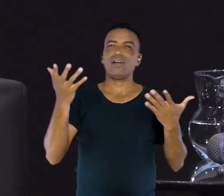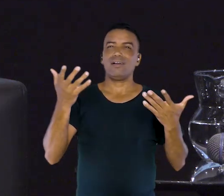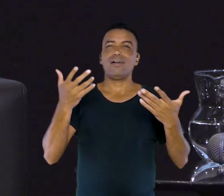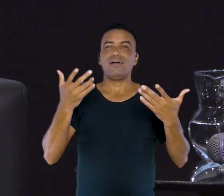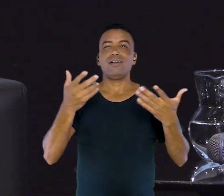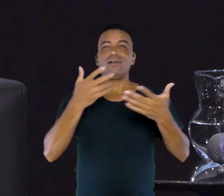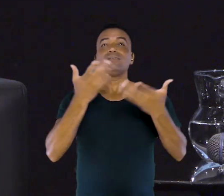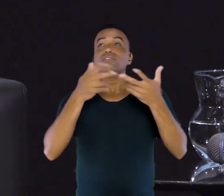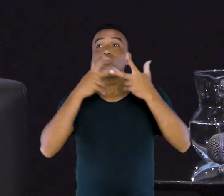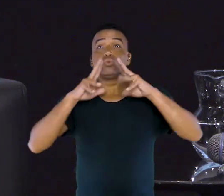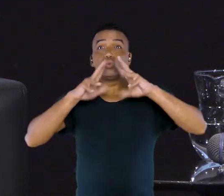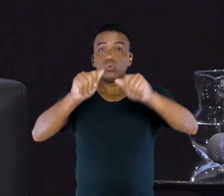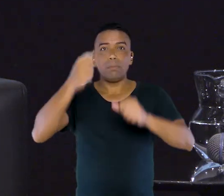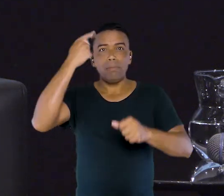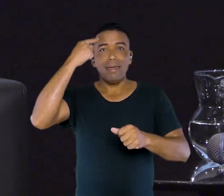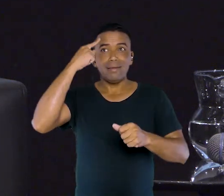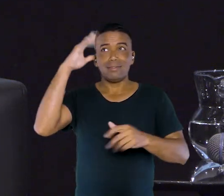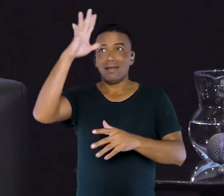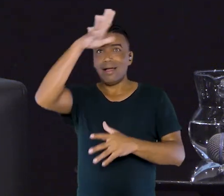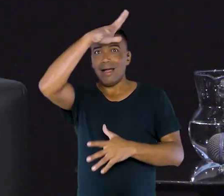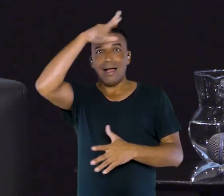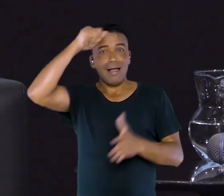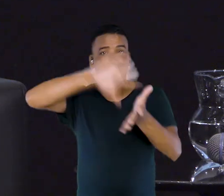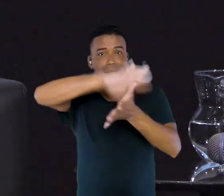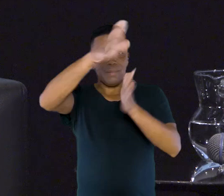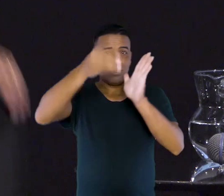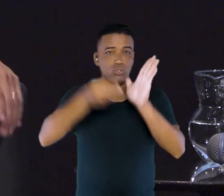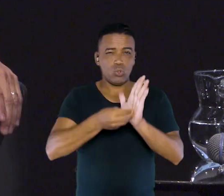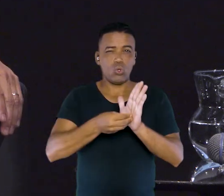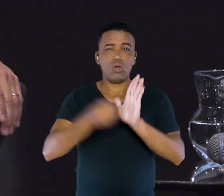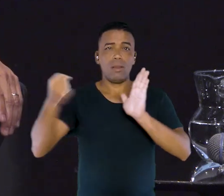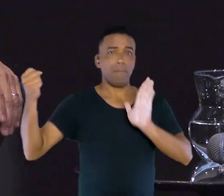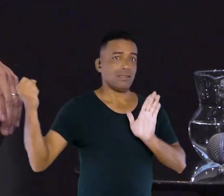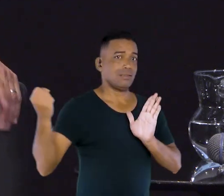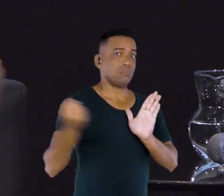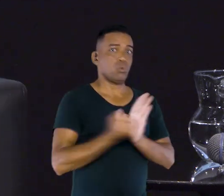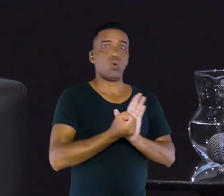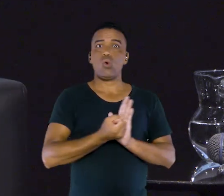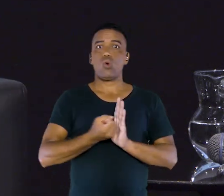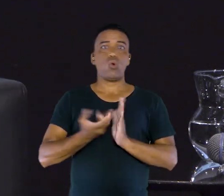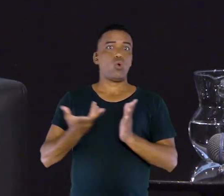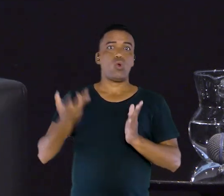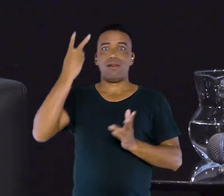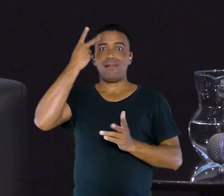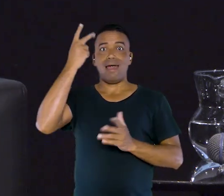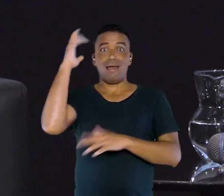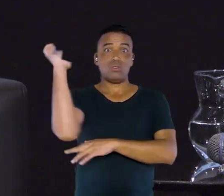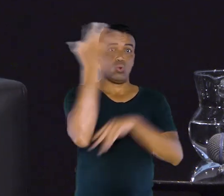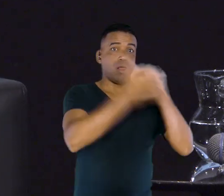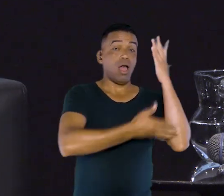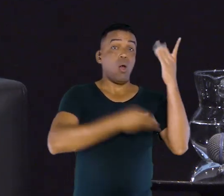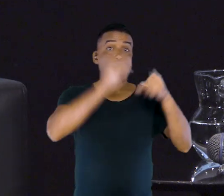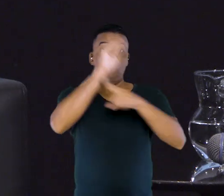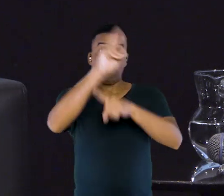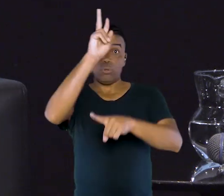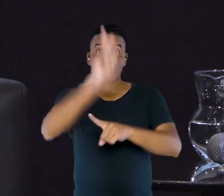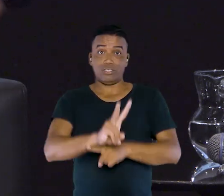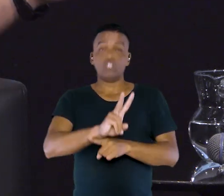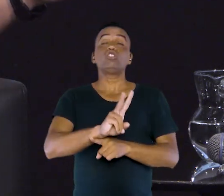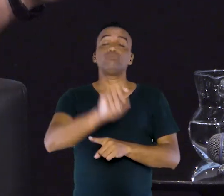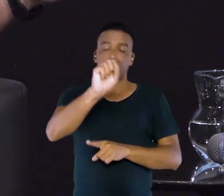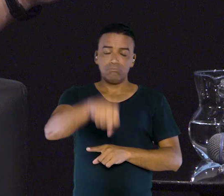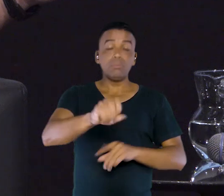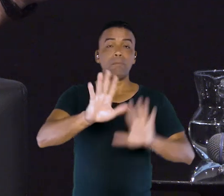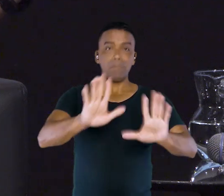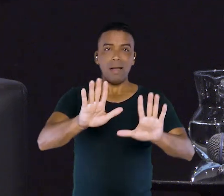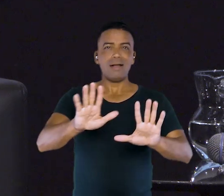assim, todo mundo pensa na Amazônia como um grande patrimônio natural que tem que ser protegido, e tem que ser protegido mesmo, mas se a gente